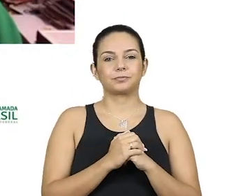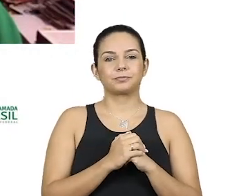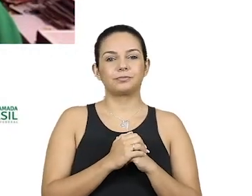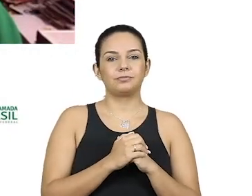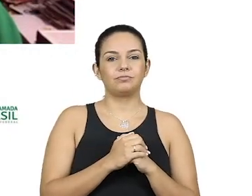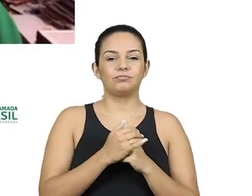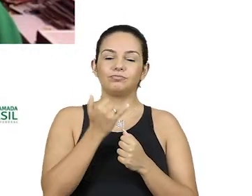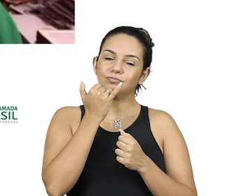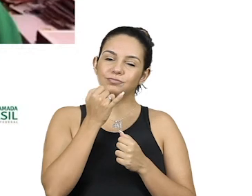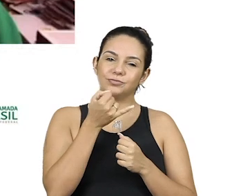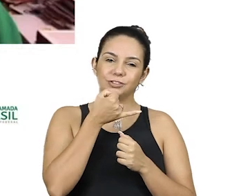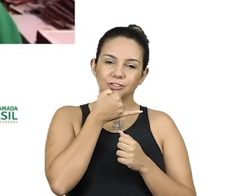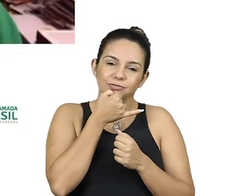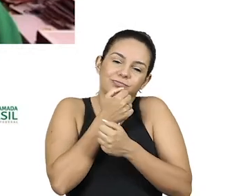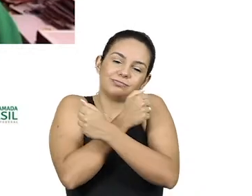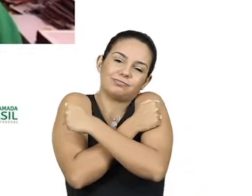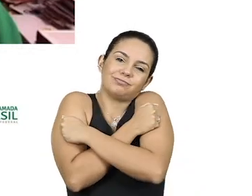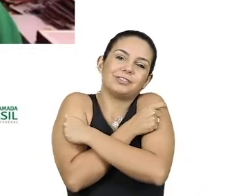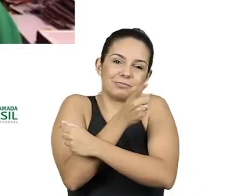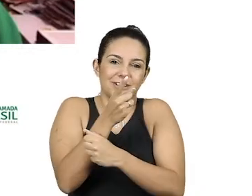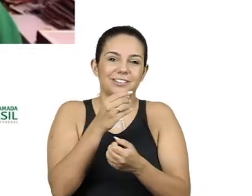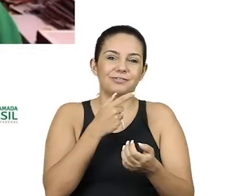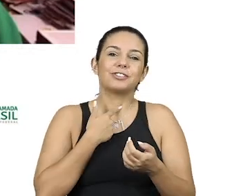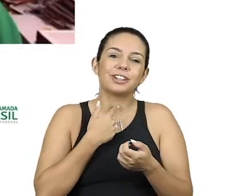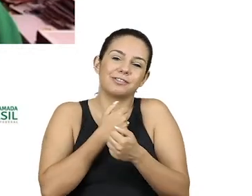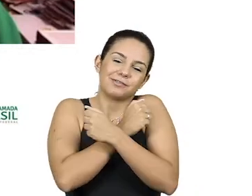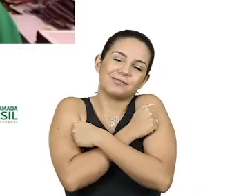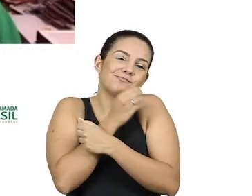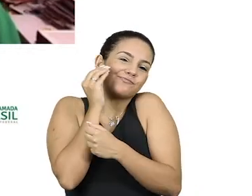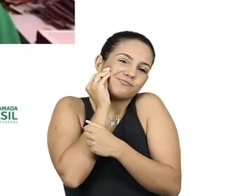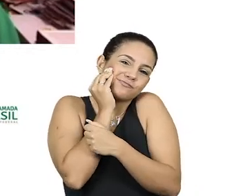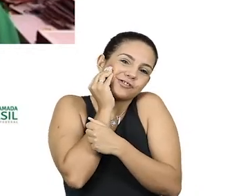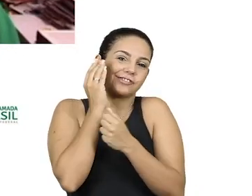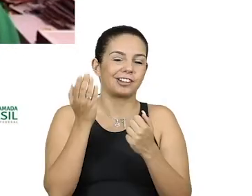uma estante repleta de livros e artigos decorativos.